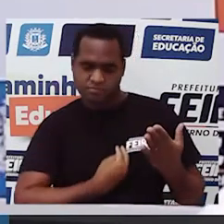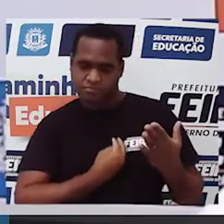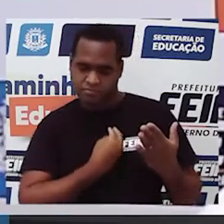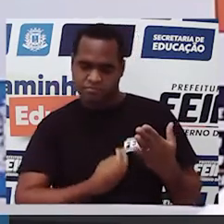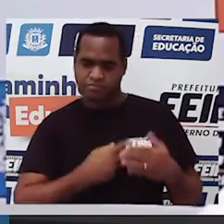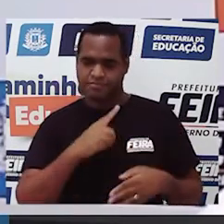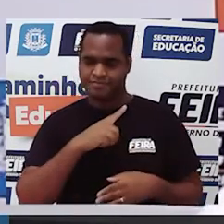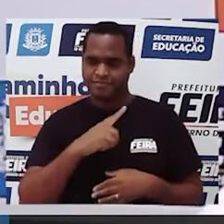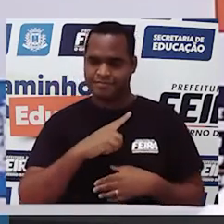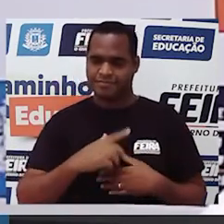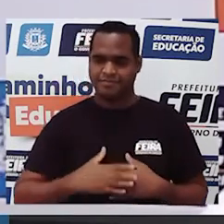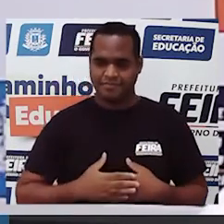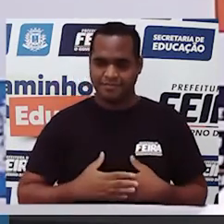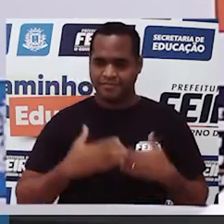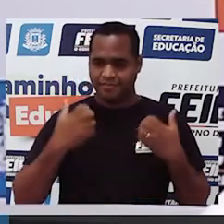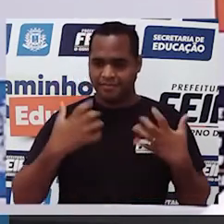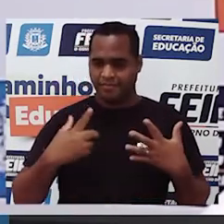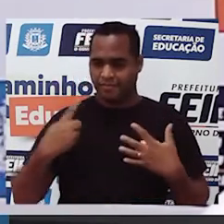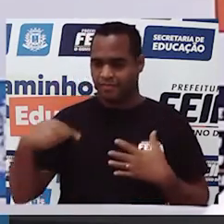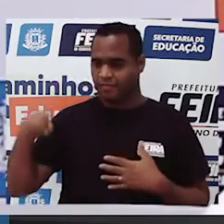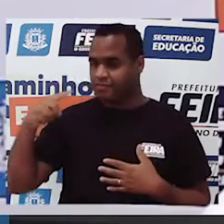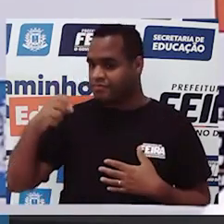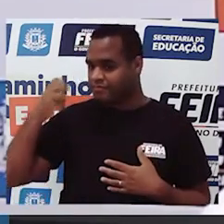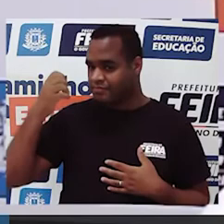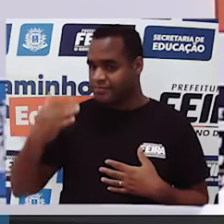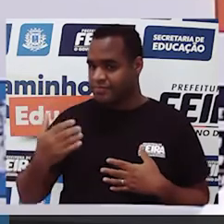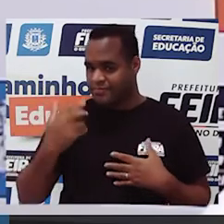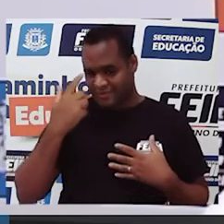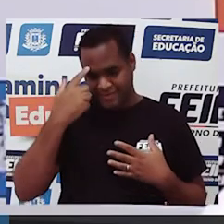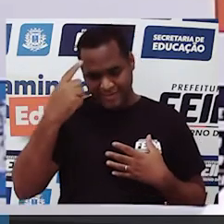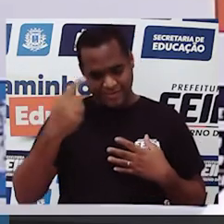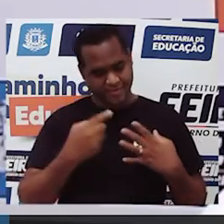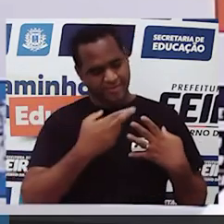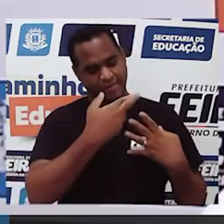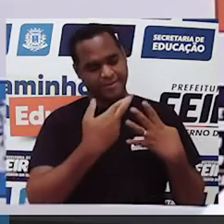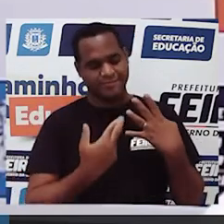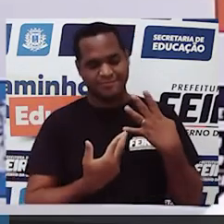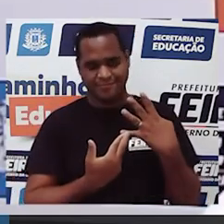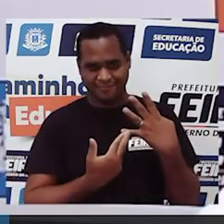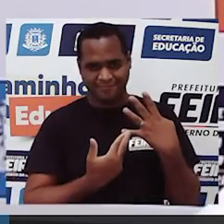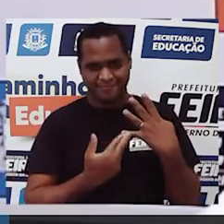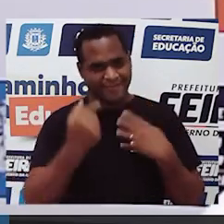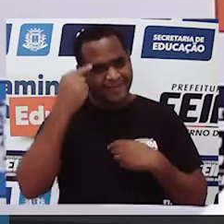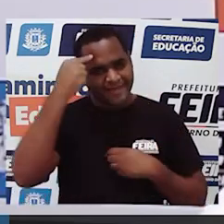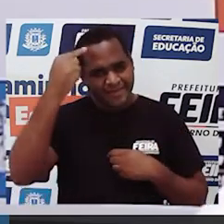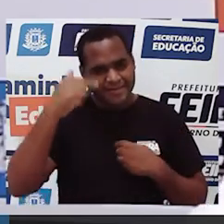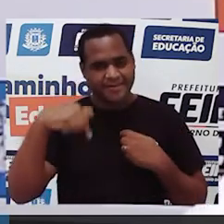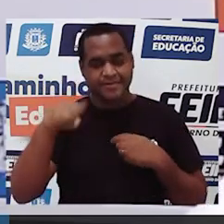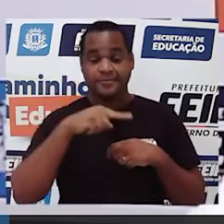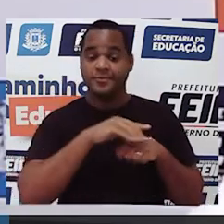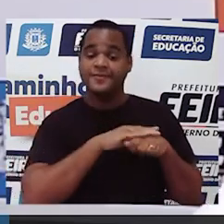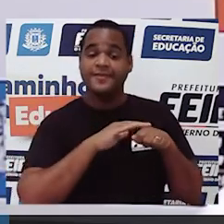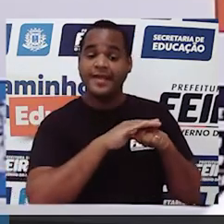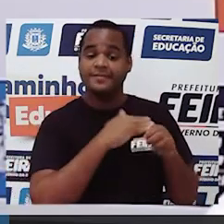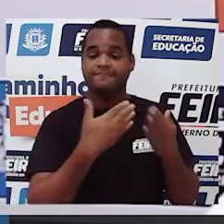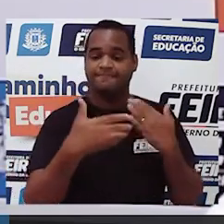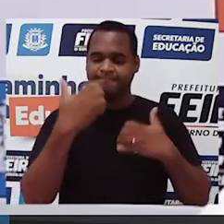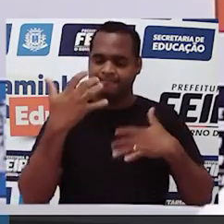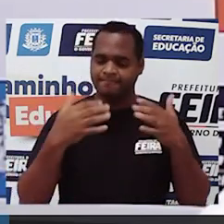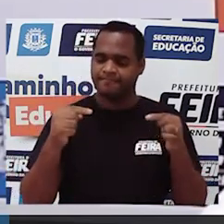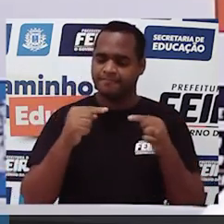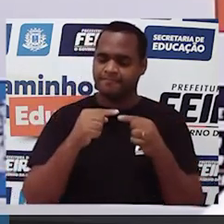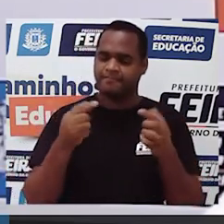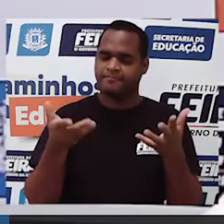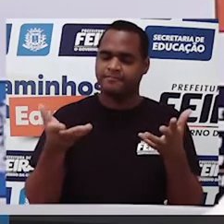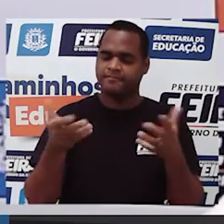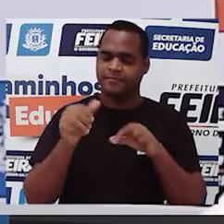Só recapitulando, semana passada nós conversamos sobre os quatro R's, estão lembrados? Que são formas da gente